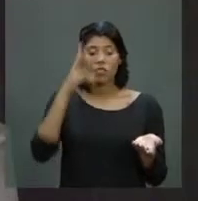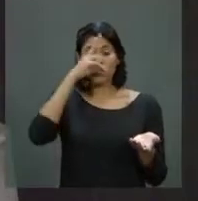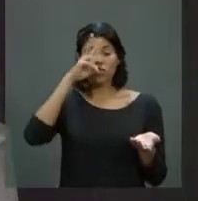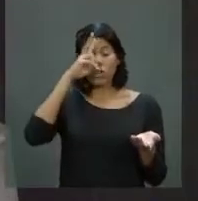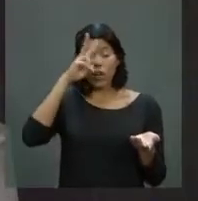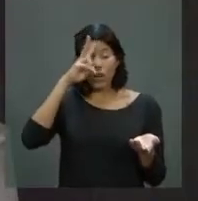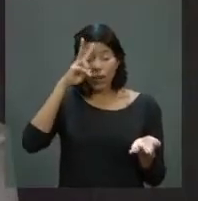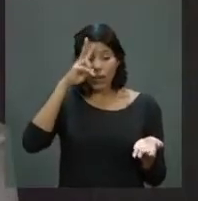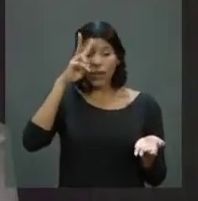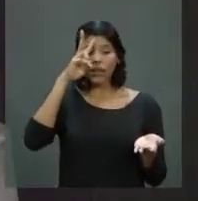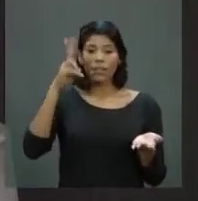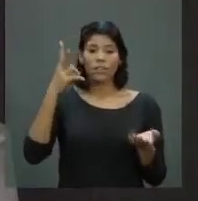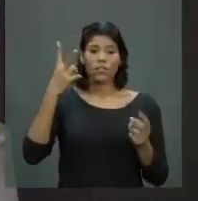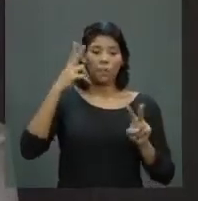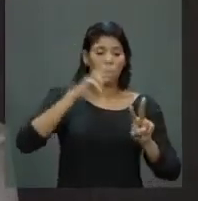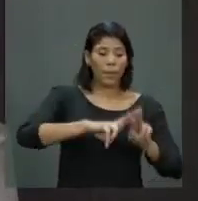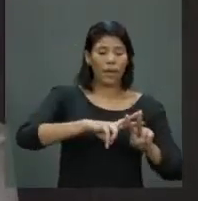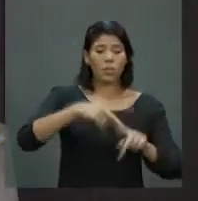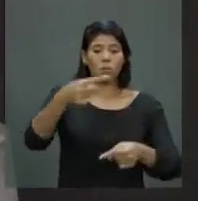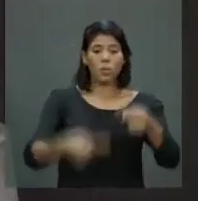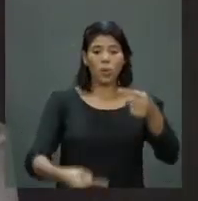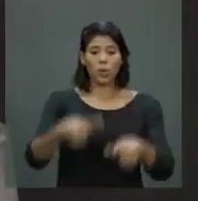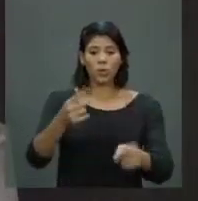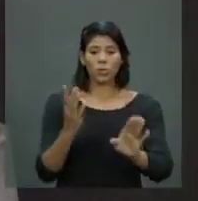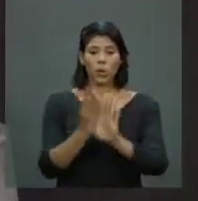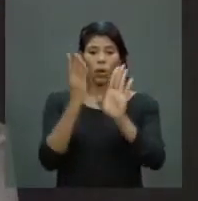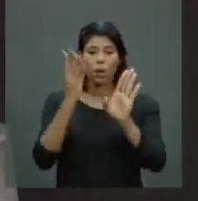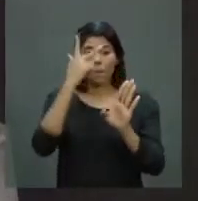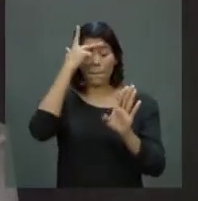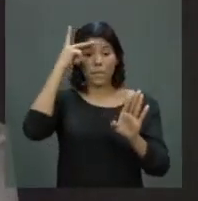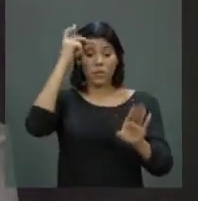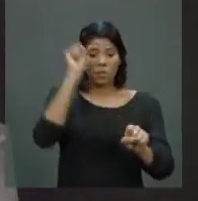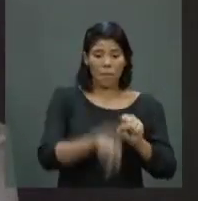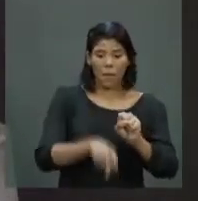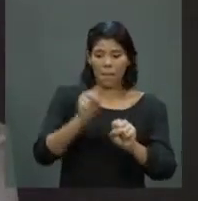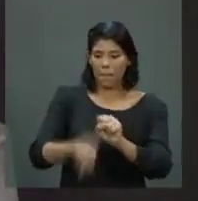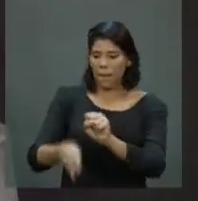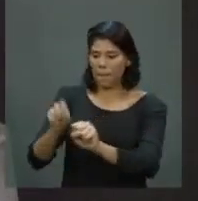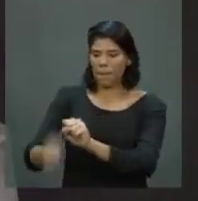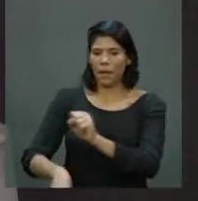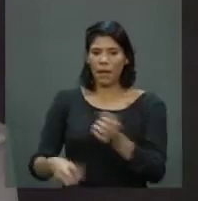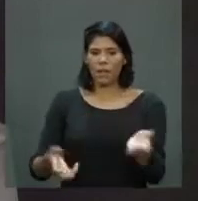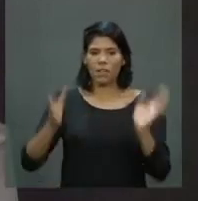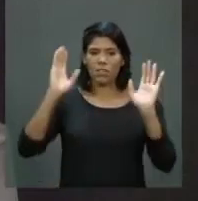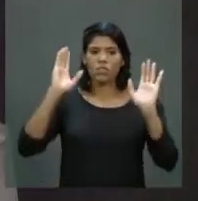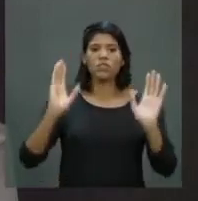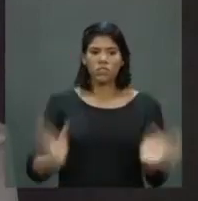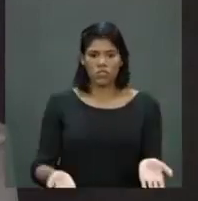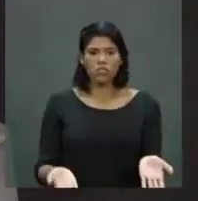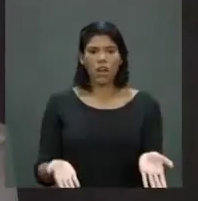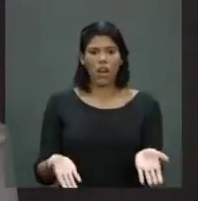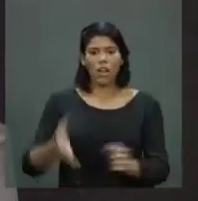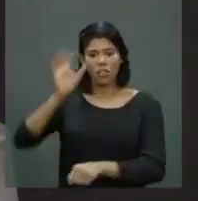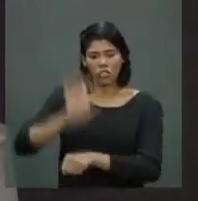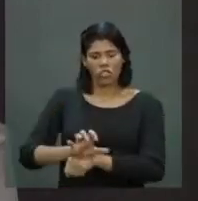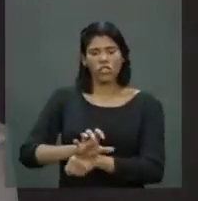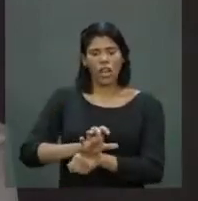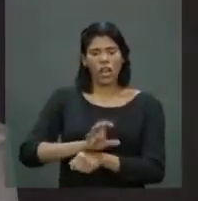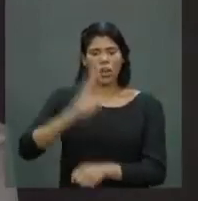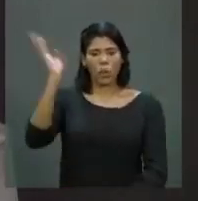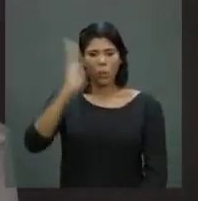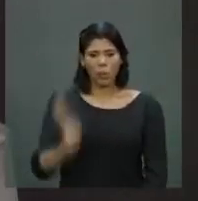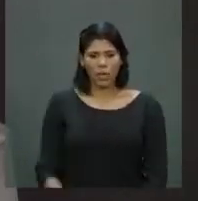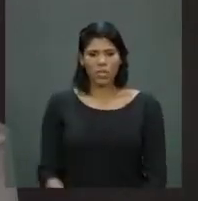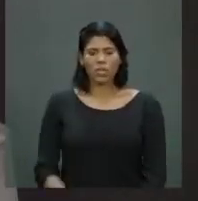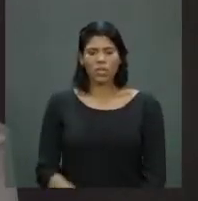história de presos políticos, de assassinados políticos, que são, inclusive, já reconhecidos pelo Estado brasileiro